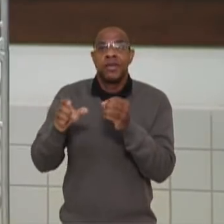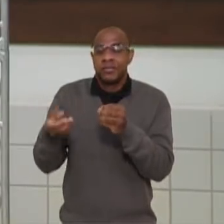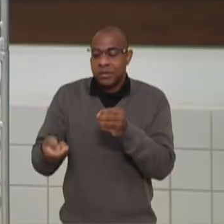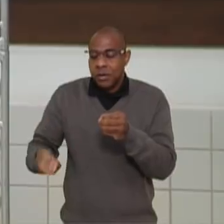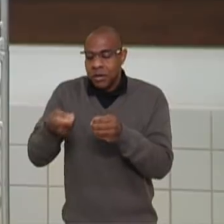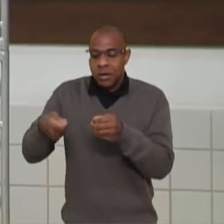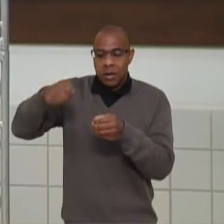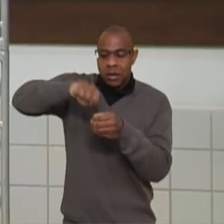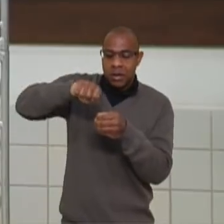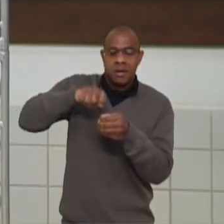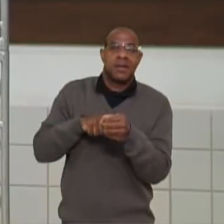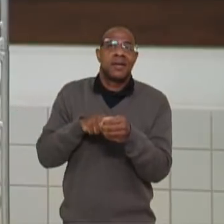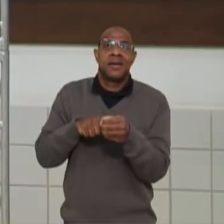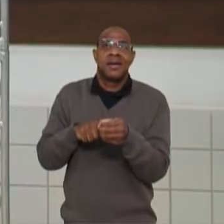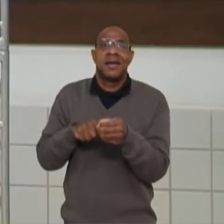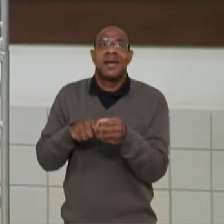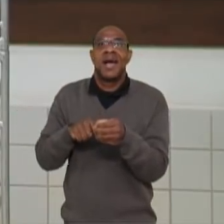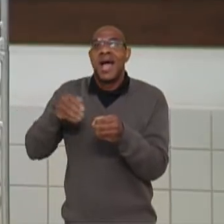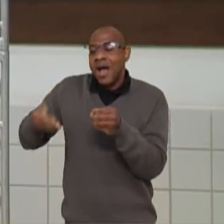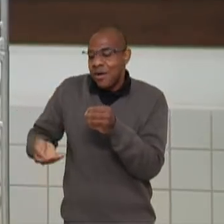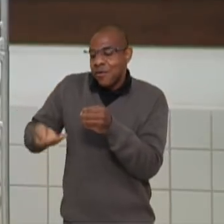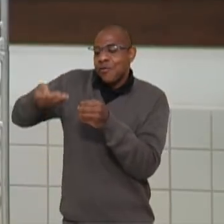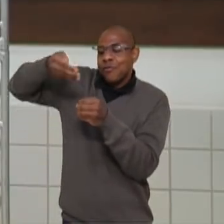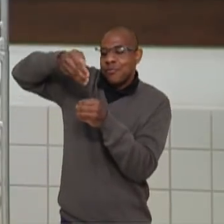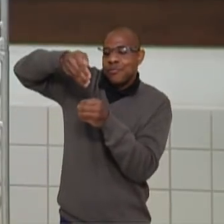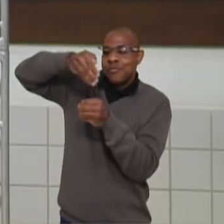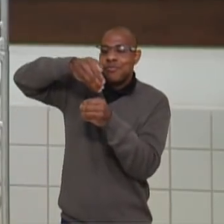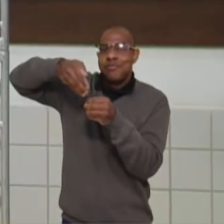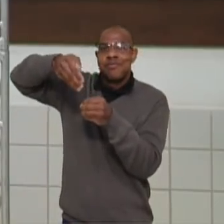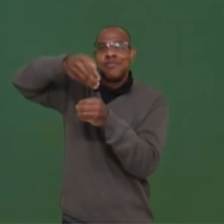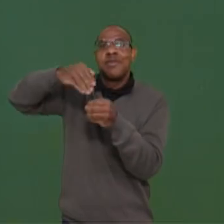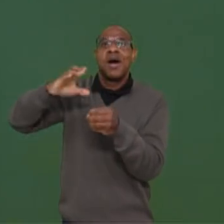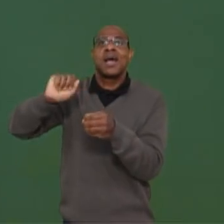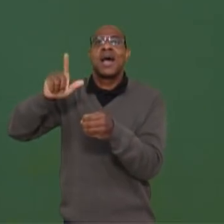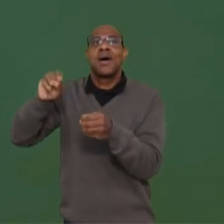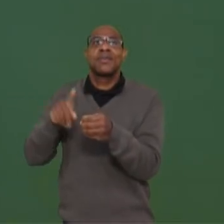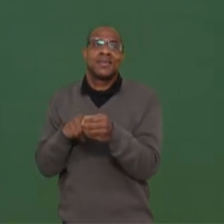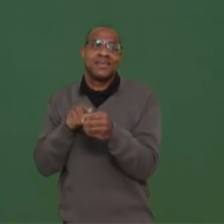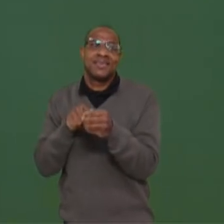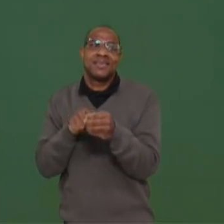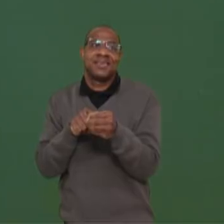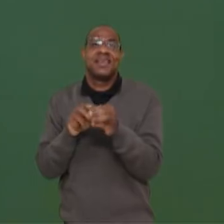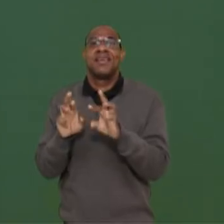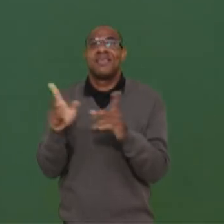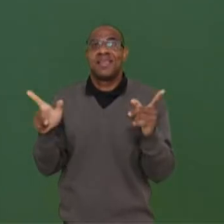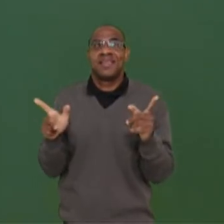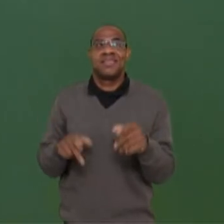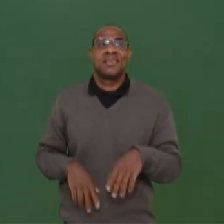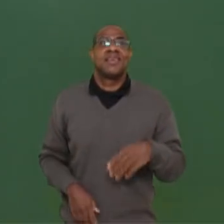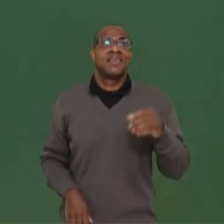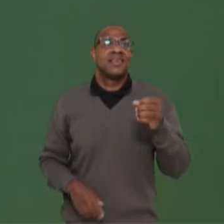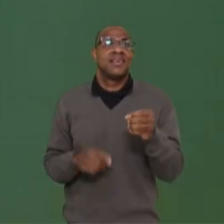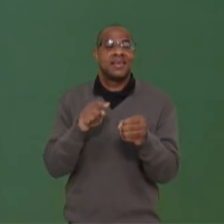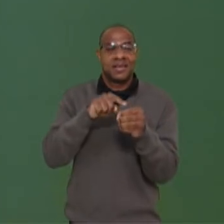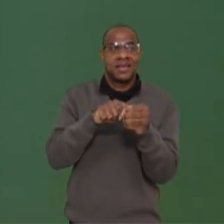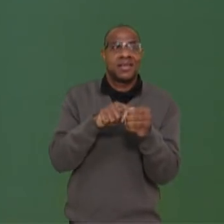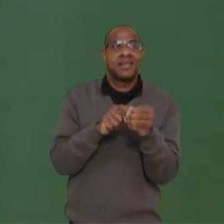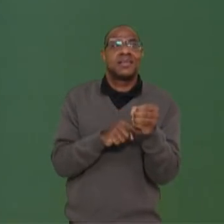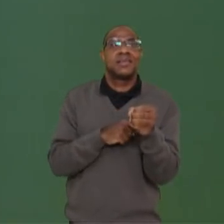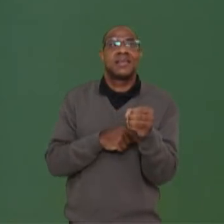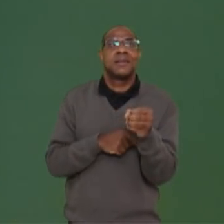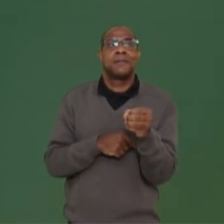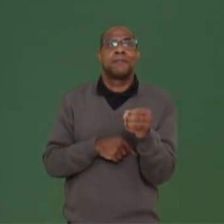de sorvete são escolhas independentes. A calda não depende da massa, tá? Então eu tenho 18 opções de